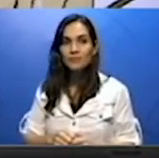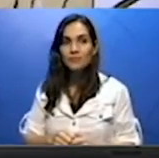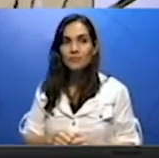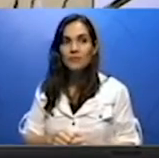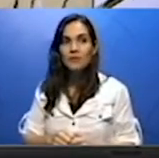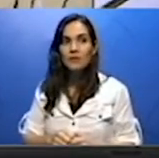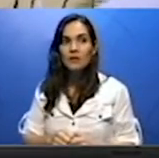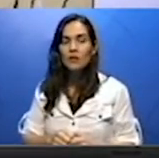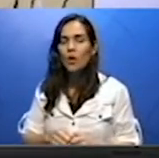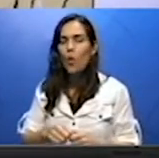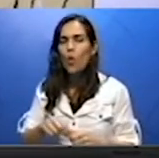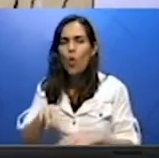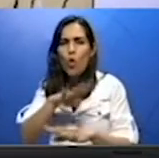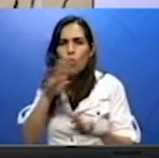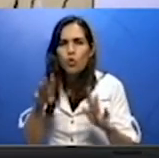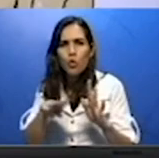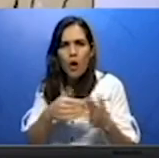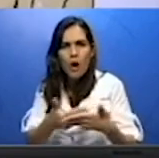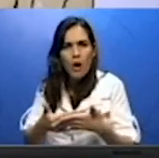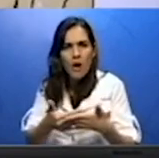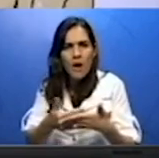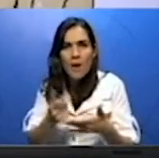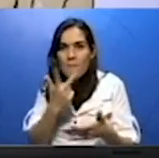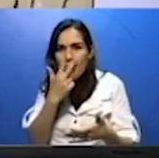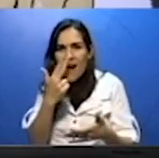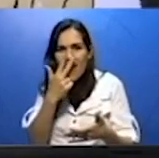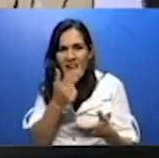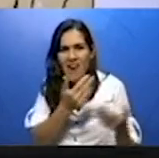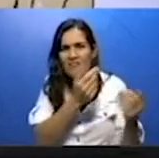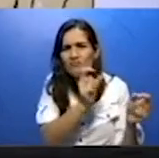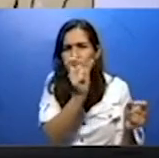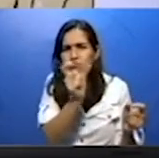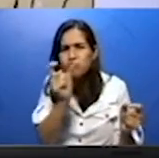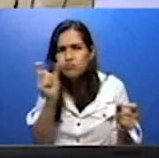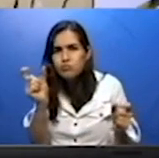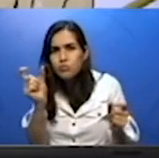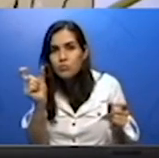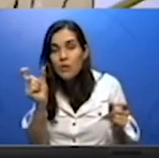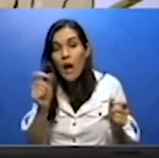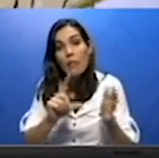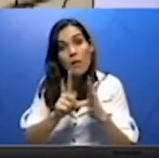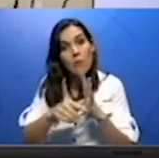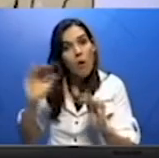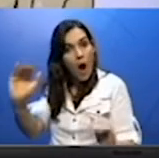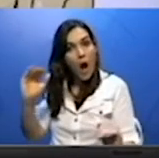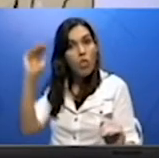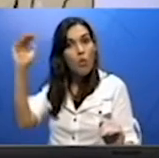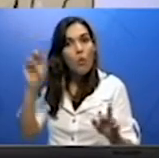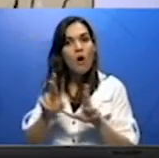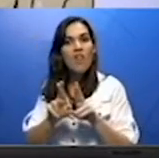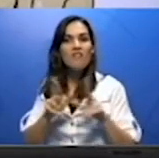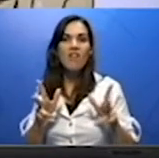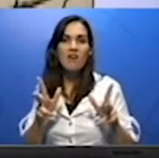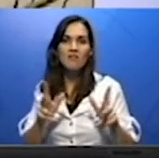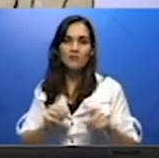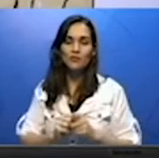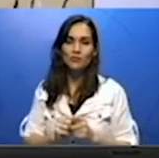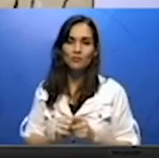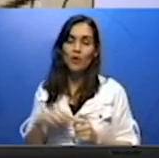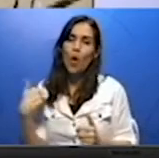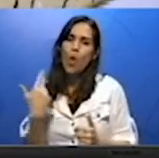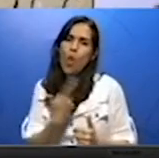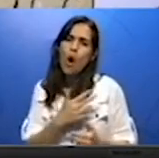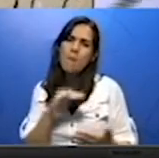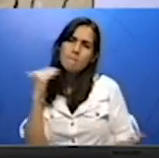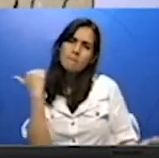si mais com ser humano adulto com peixe adulto é totalmente diferente nós perdemos